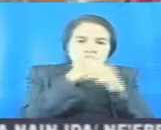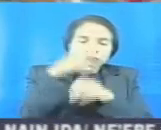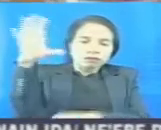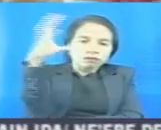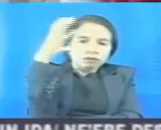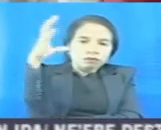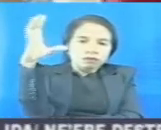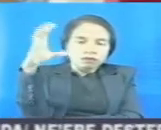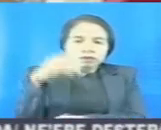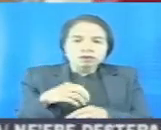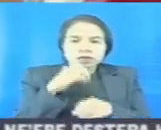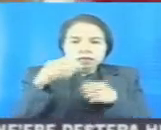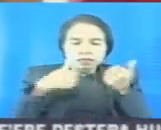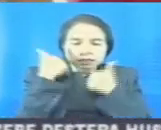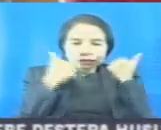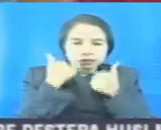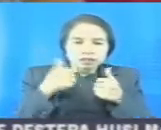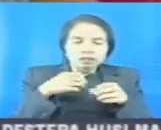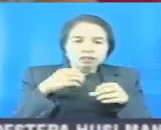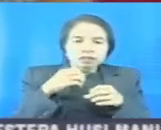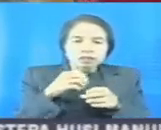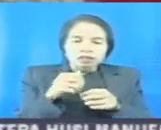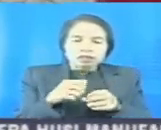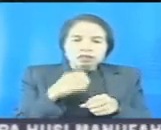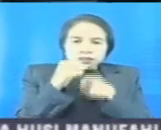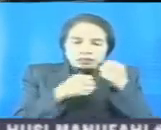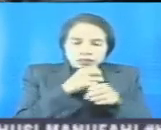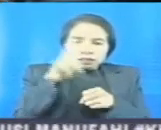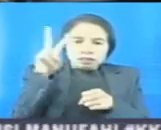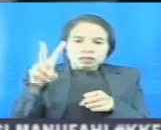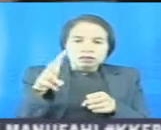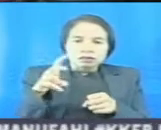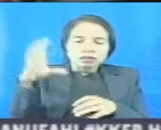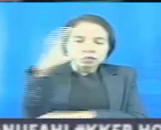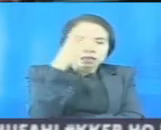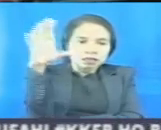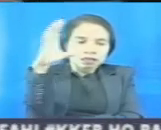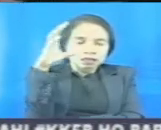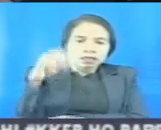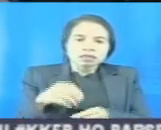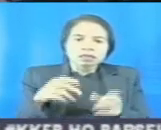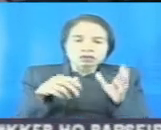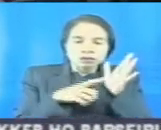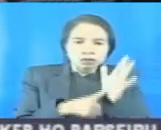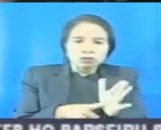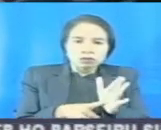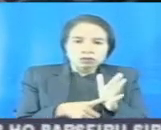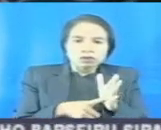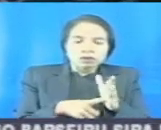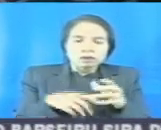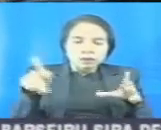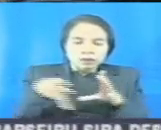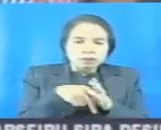Teten. Atividade né, Fundação Lola realiza cada Tinan da Rua e a Natal no Páscoa promove a criatividade do grupo